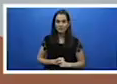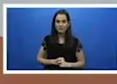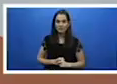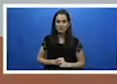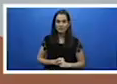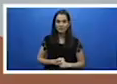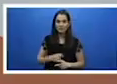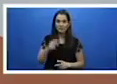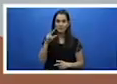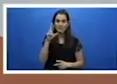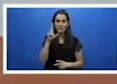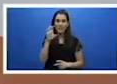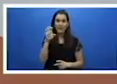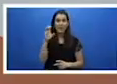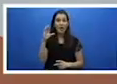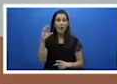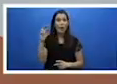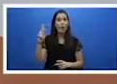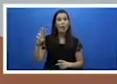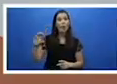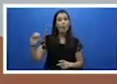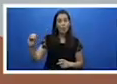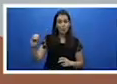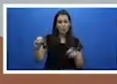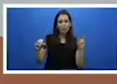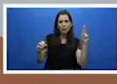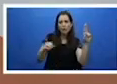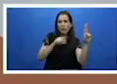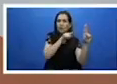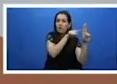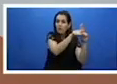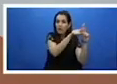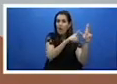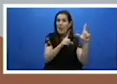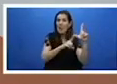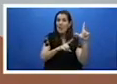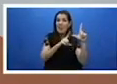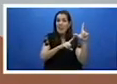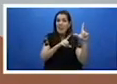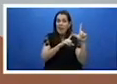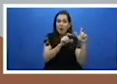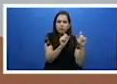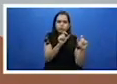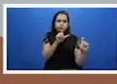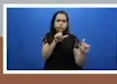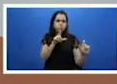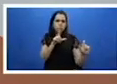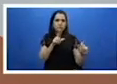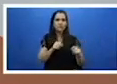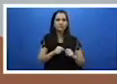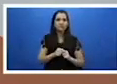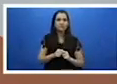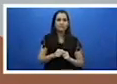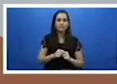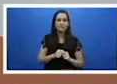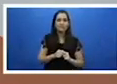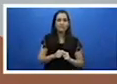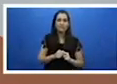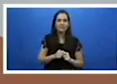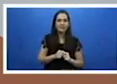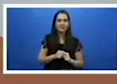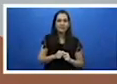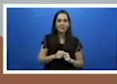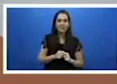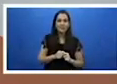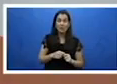do parágrafo, letra maiúscula, tá? Certa vez, o leão,